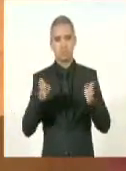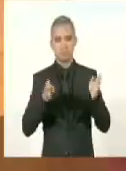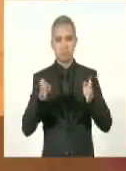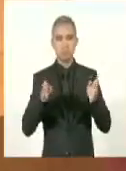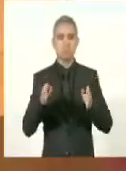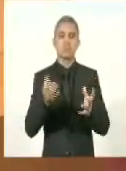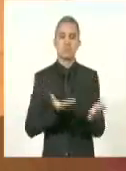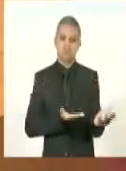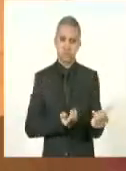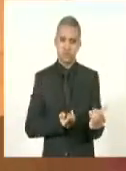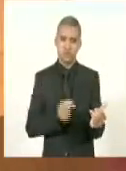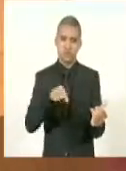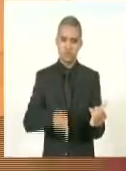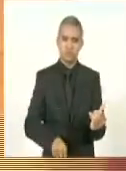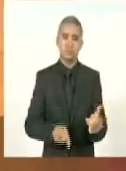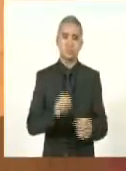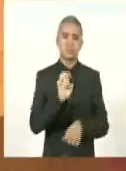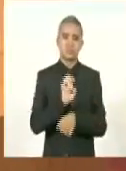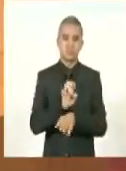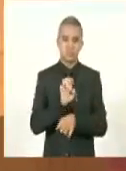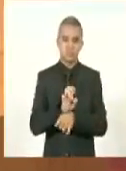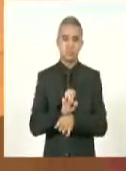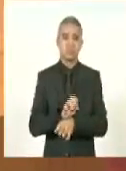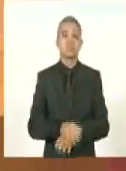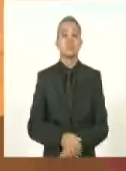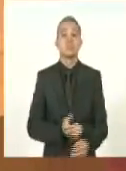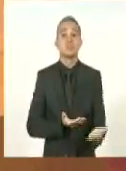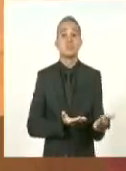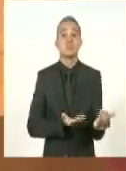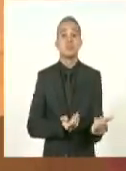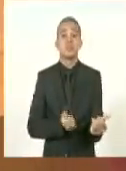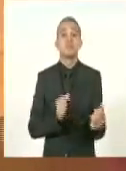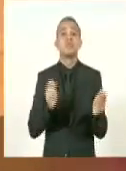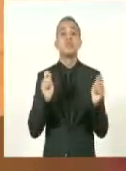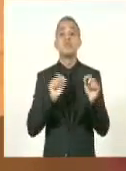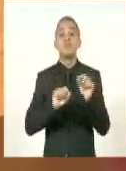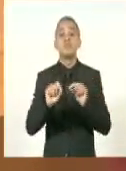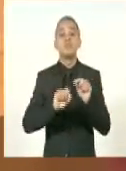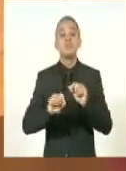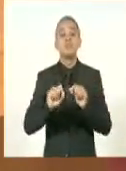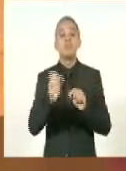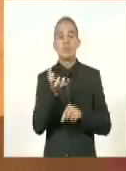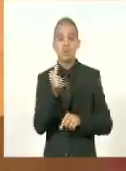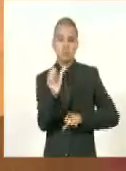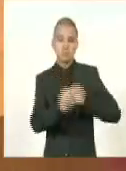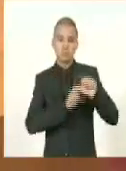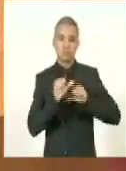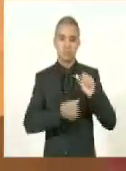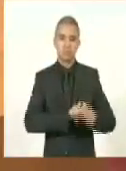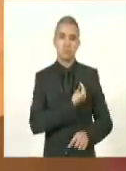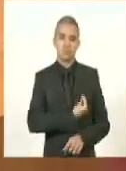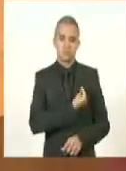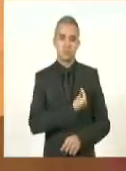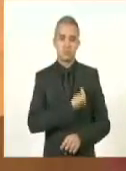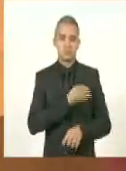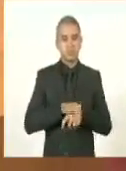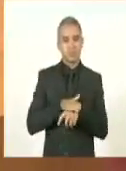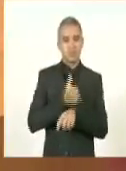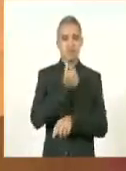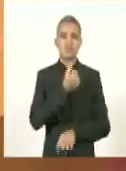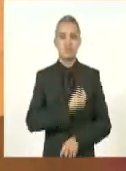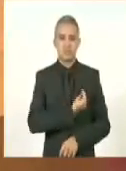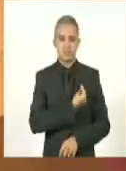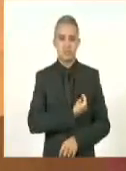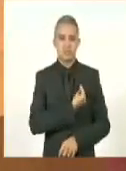Estado. Jovens que buscam mudança de vida e qualidade de vida na sua